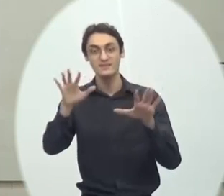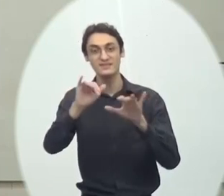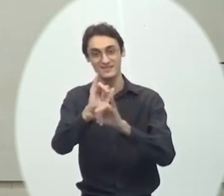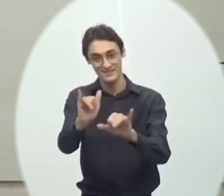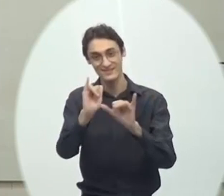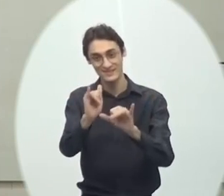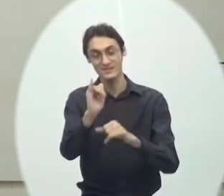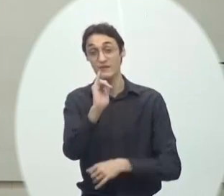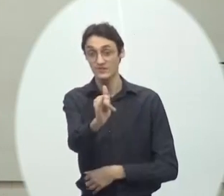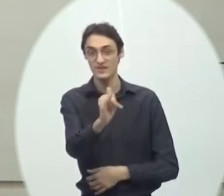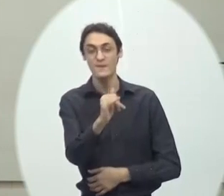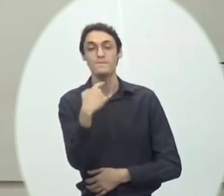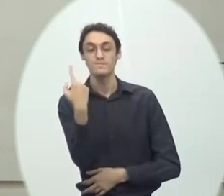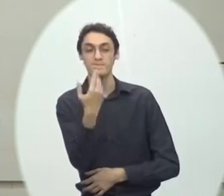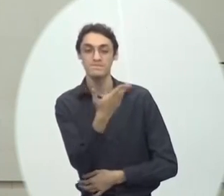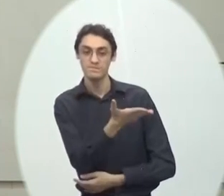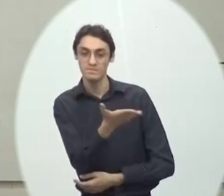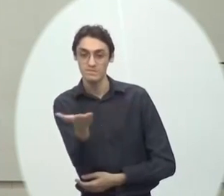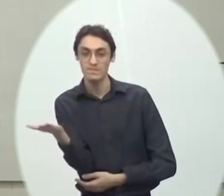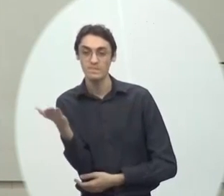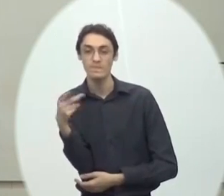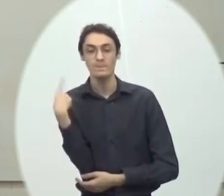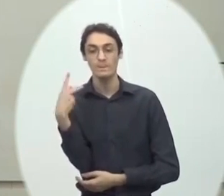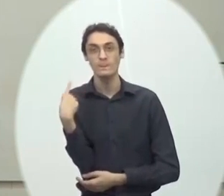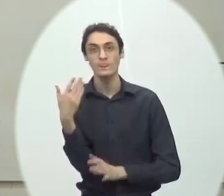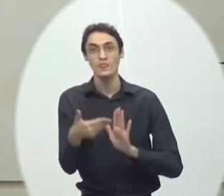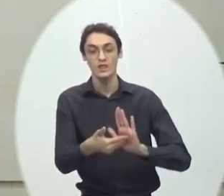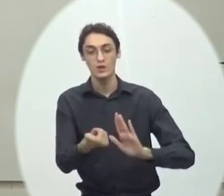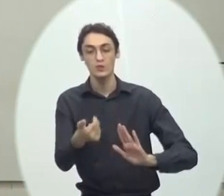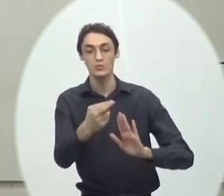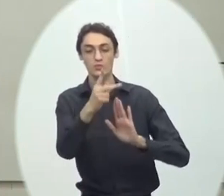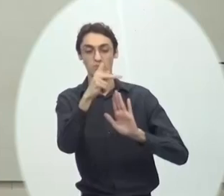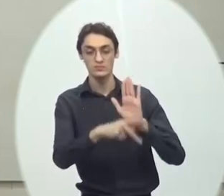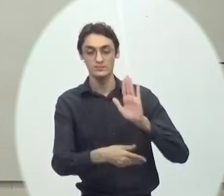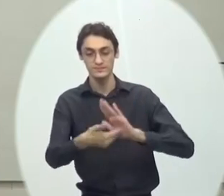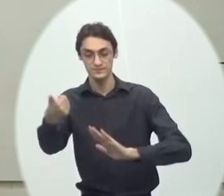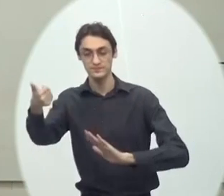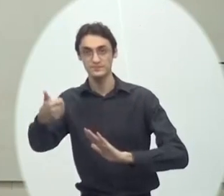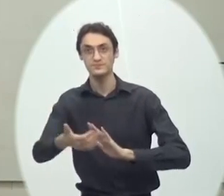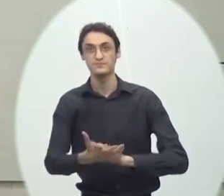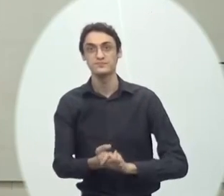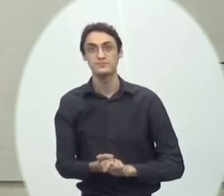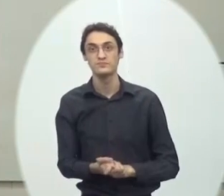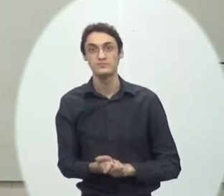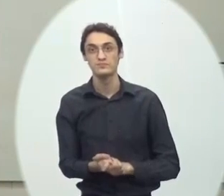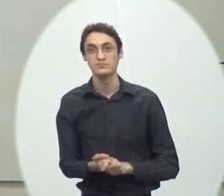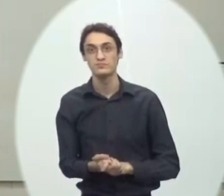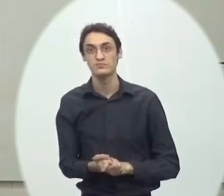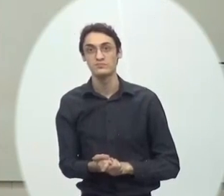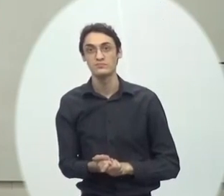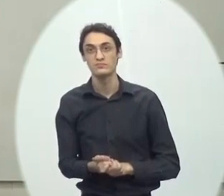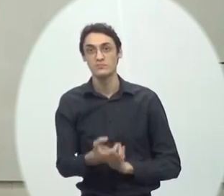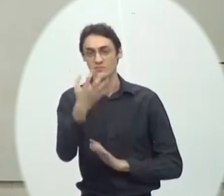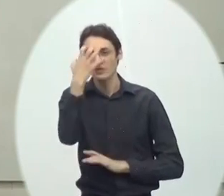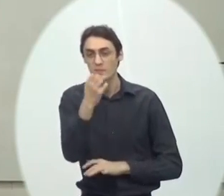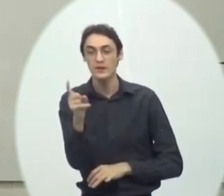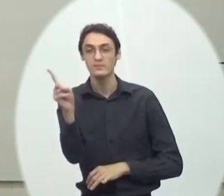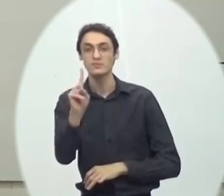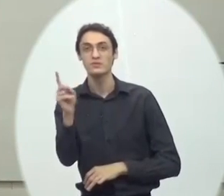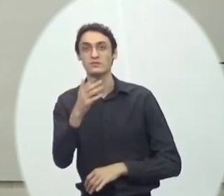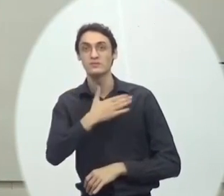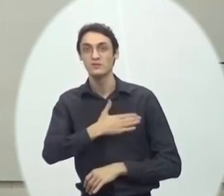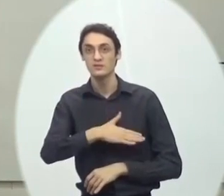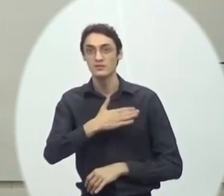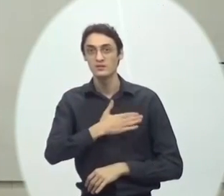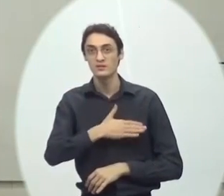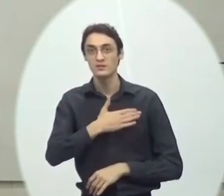também, o vereador acabou de retirar o projeto. Primeiro, não precisa ficar bravo, vereador. Fica tranquilo. Acho que o